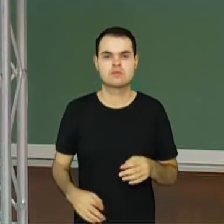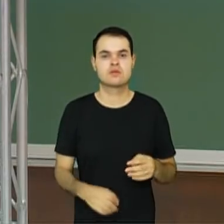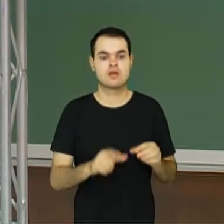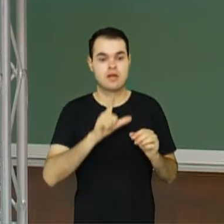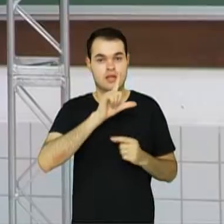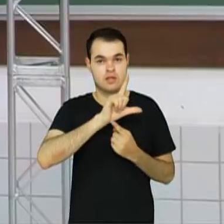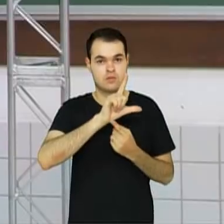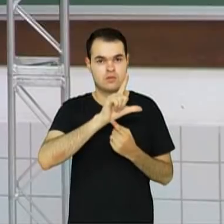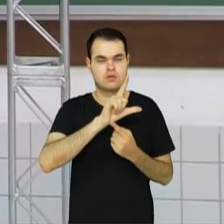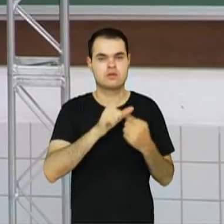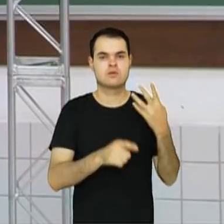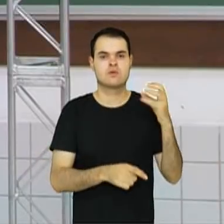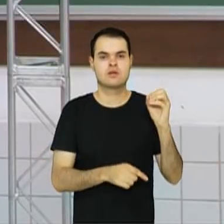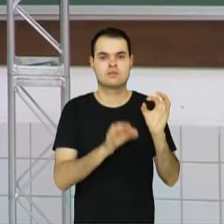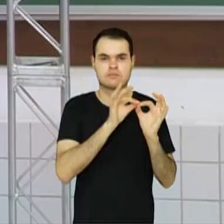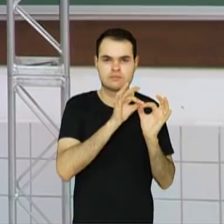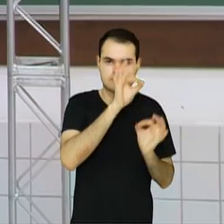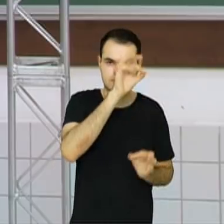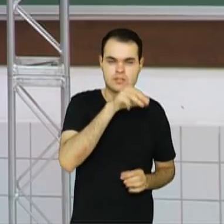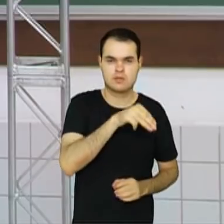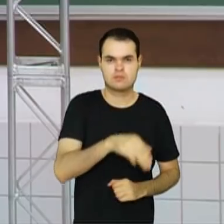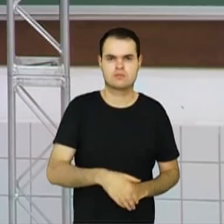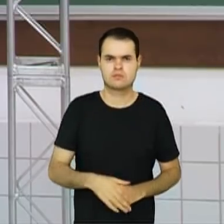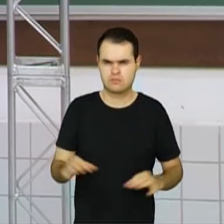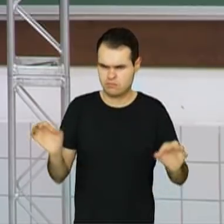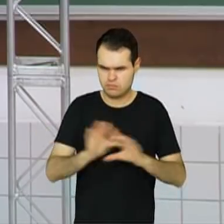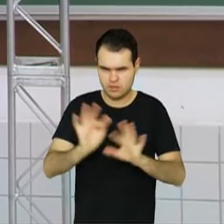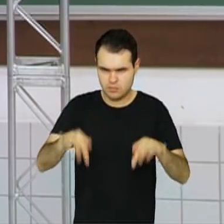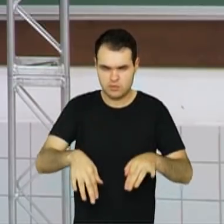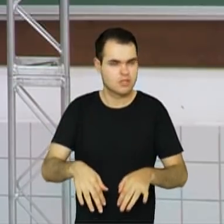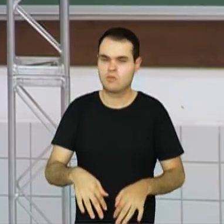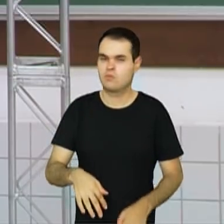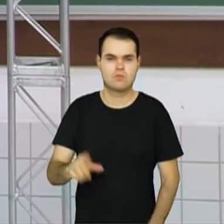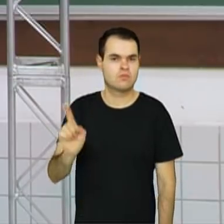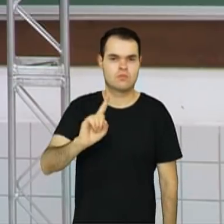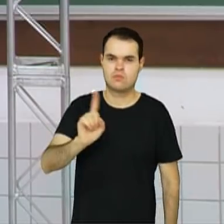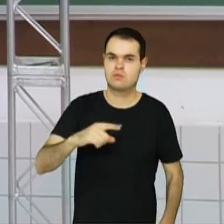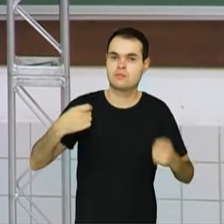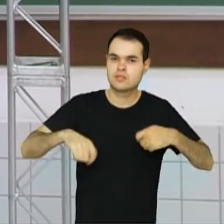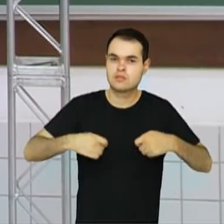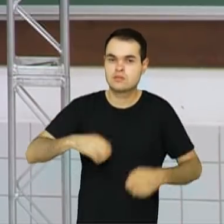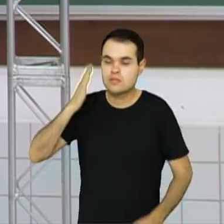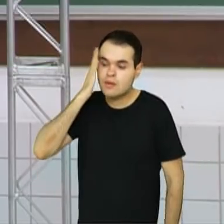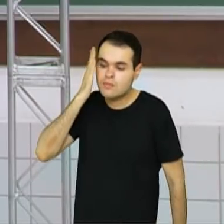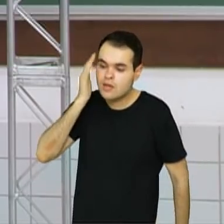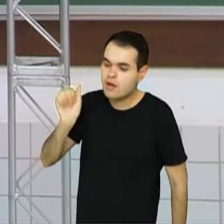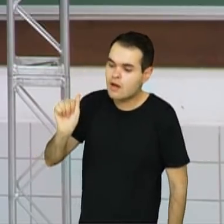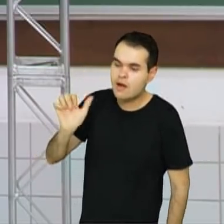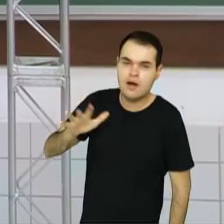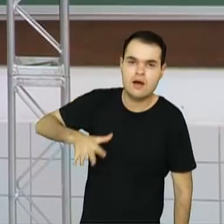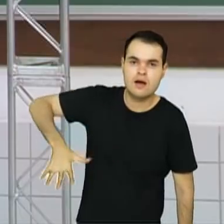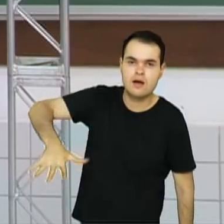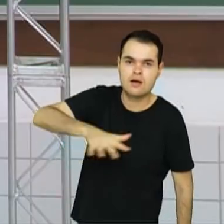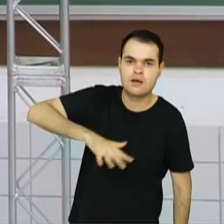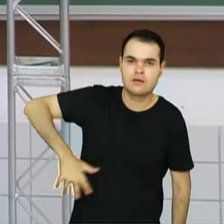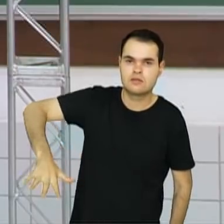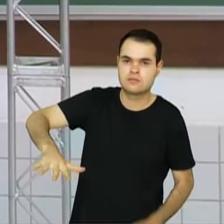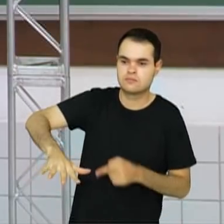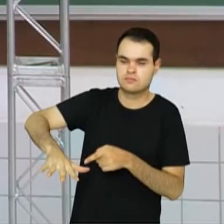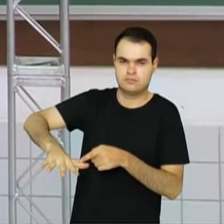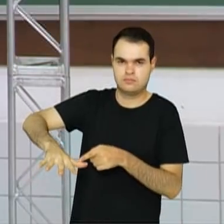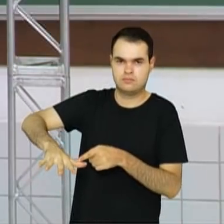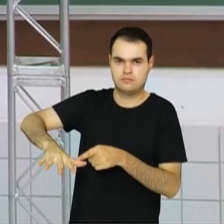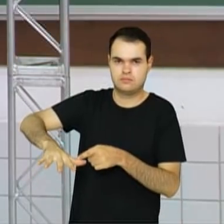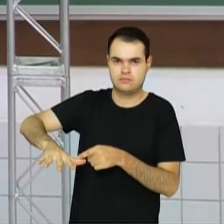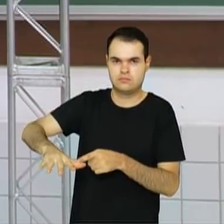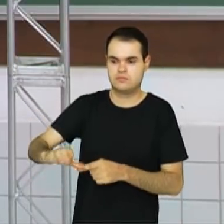metros. O problema acabou? Não, porque eu quero saber a área desse terreno. Certo? Então, se o comprimento é